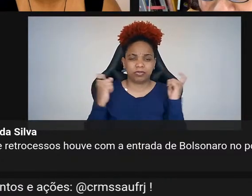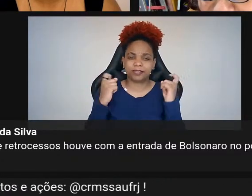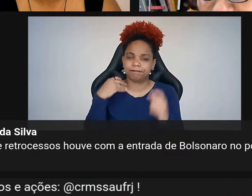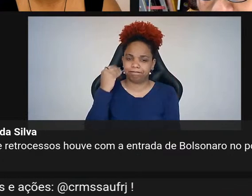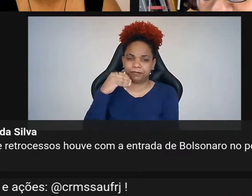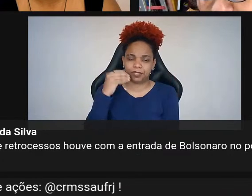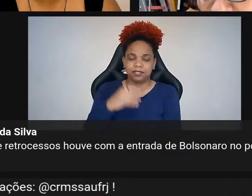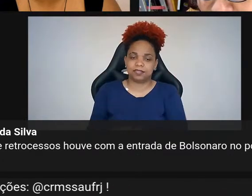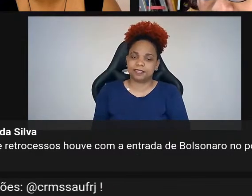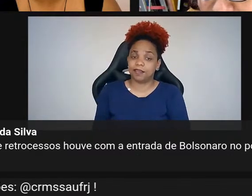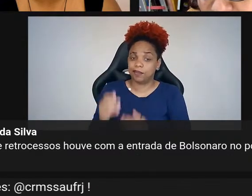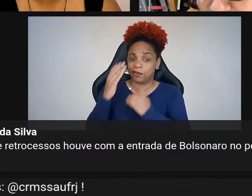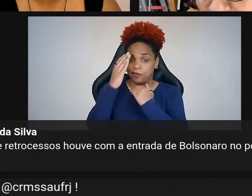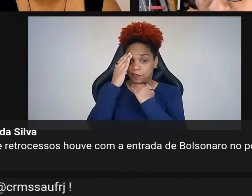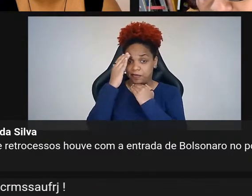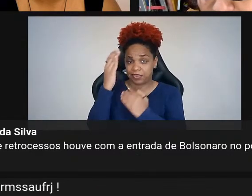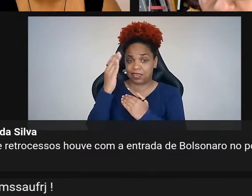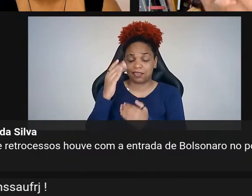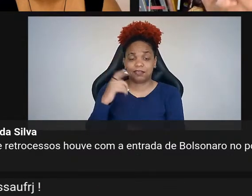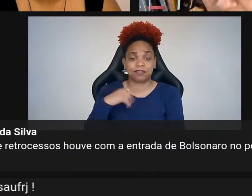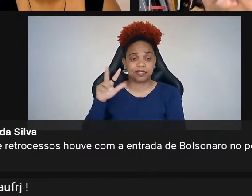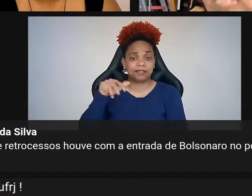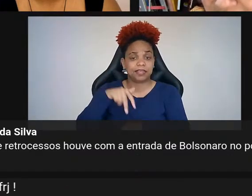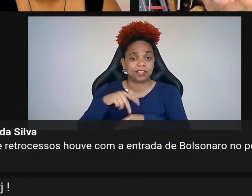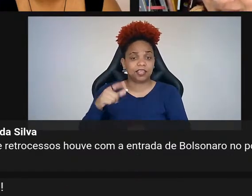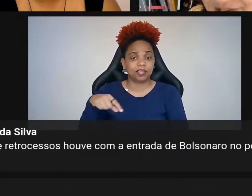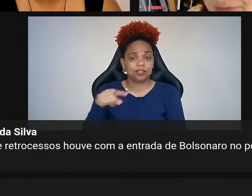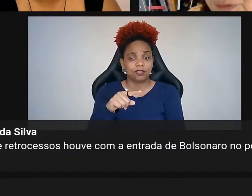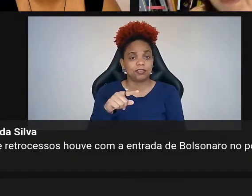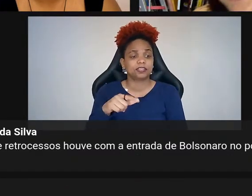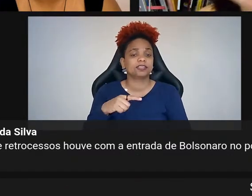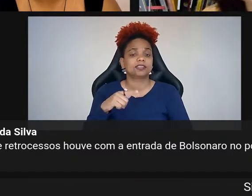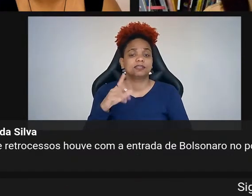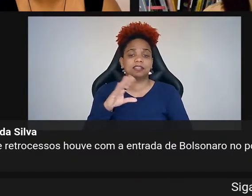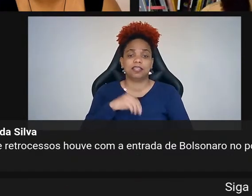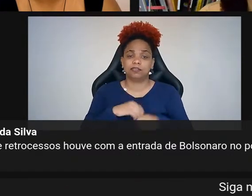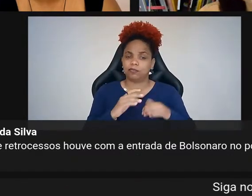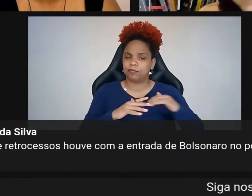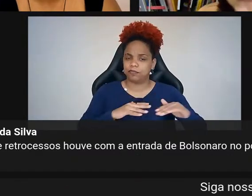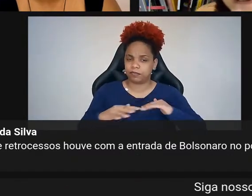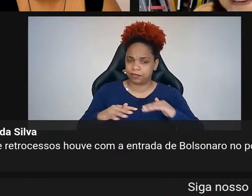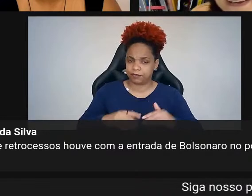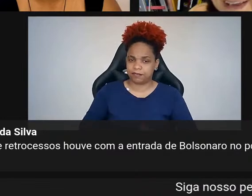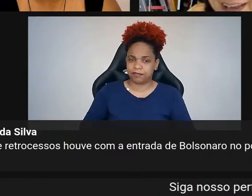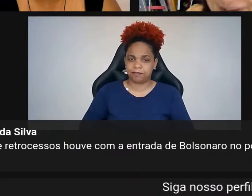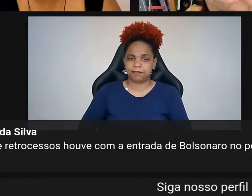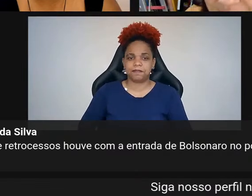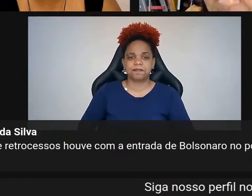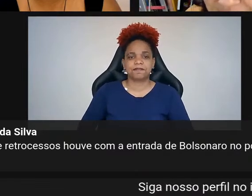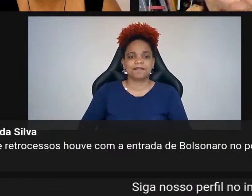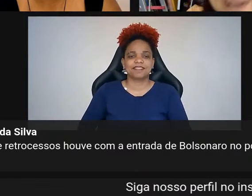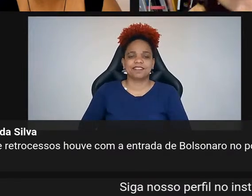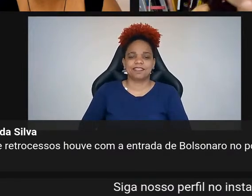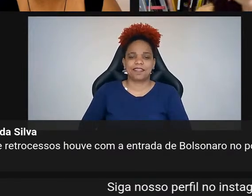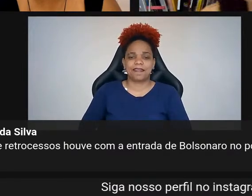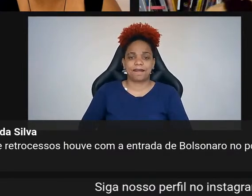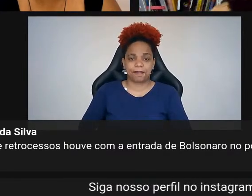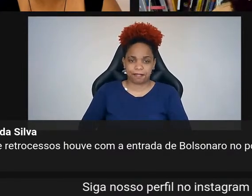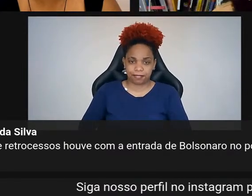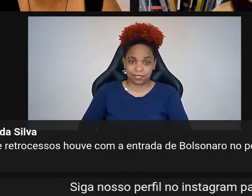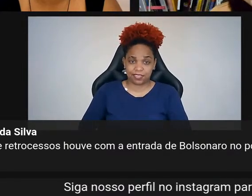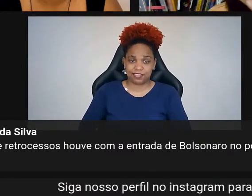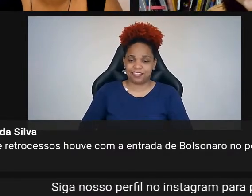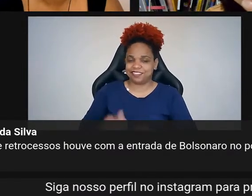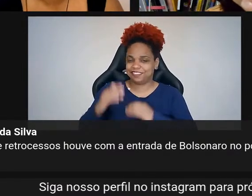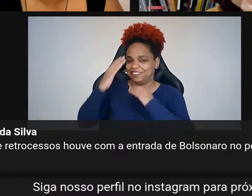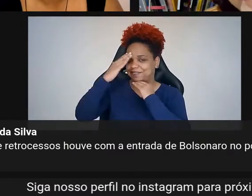dar voz a esse movimento, por dar voz a este movimento. Obrigada. Beijo.